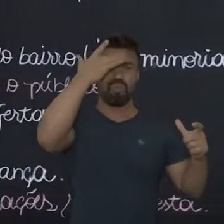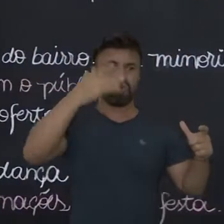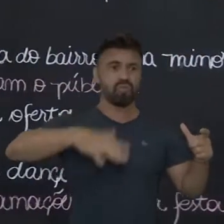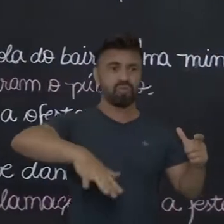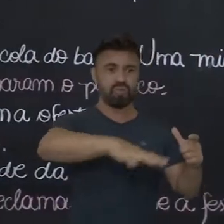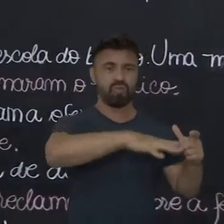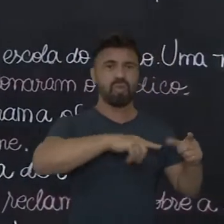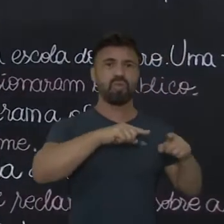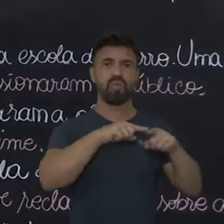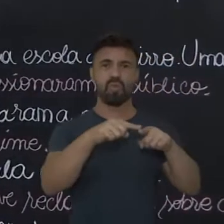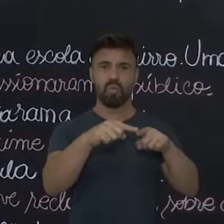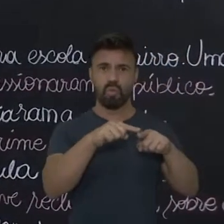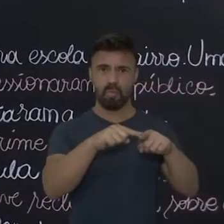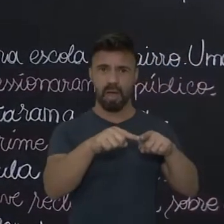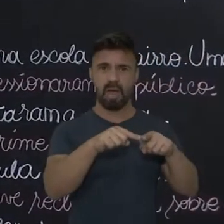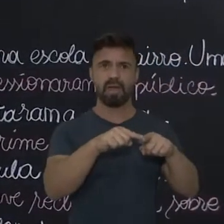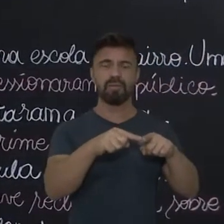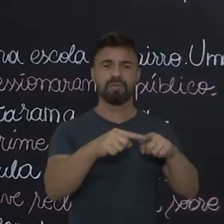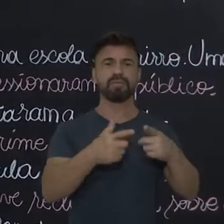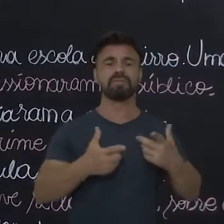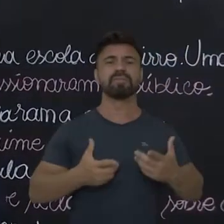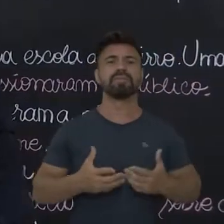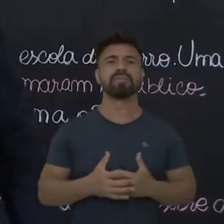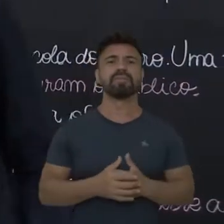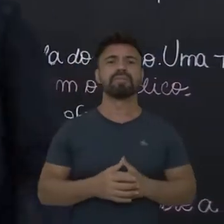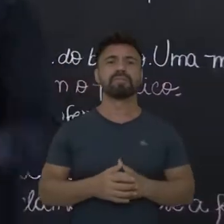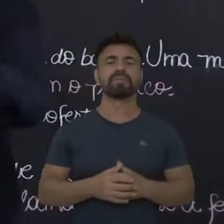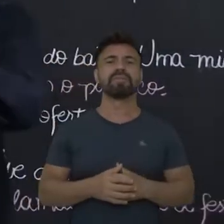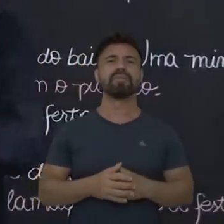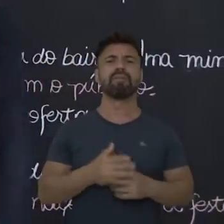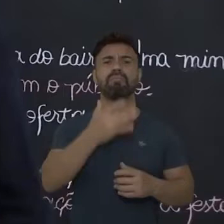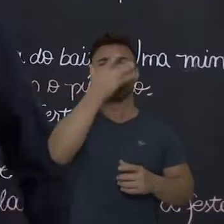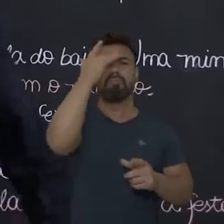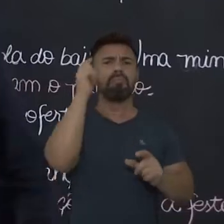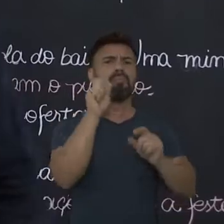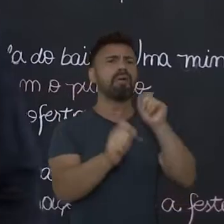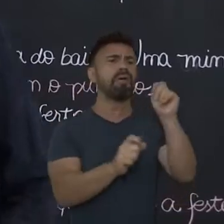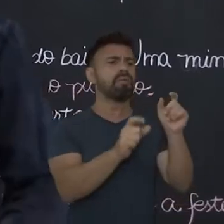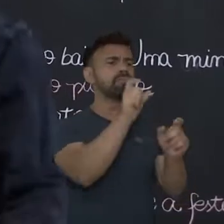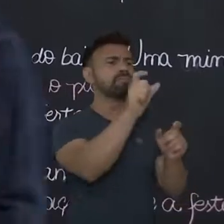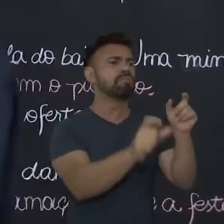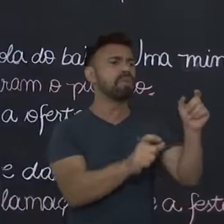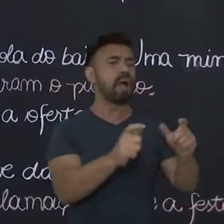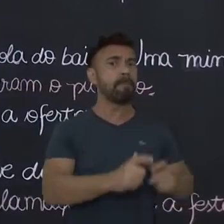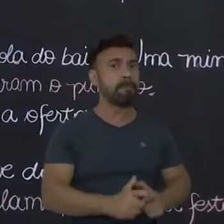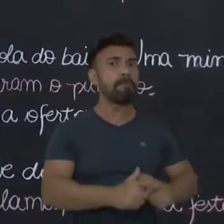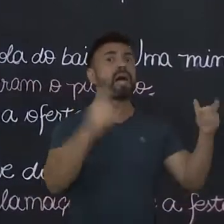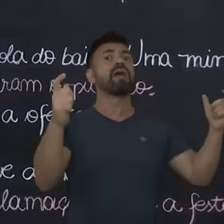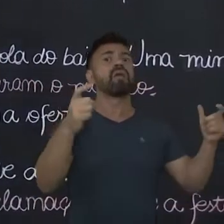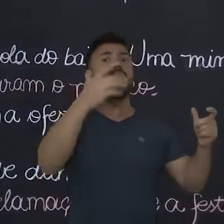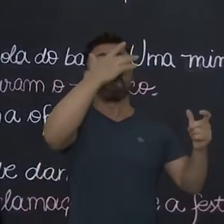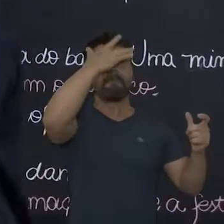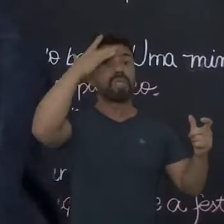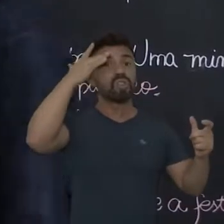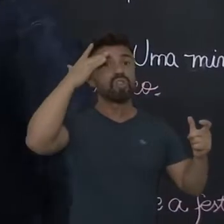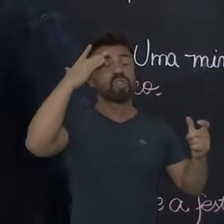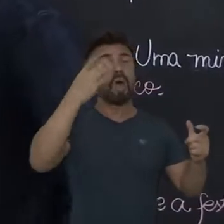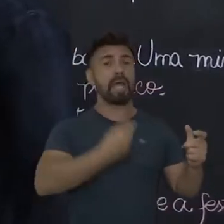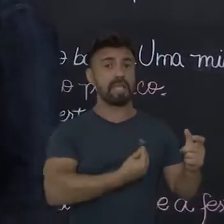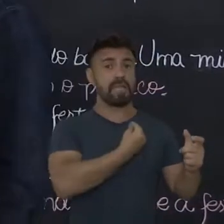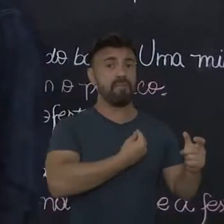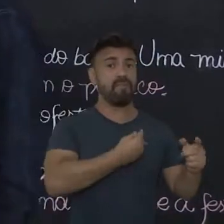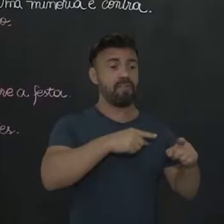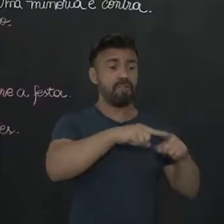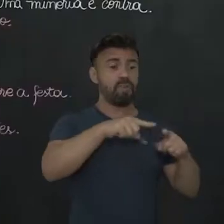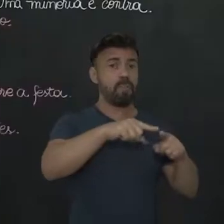eu especifico os componentes dessa parte, os componentes desse grupo, a maior parte dos moradores. Então,